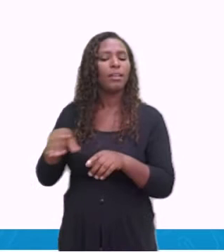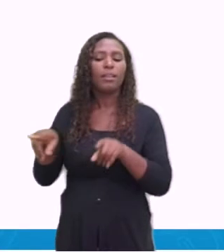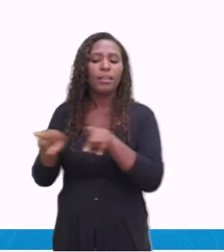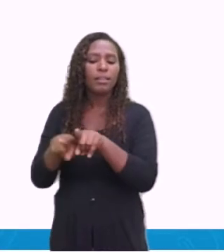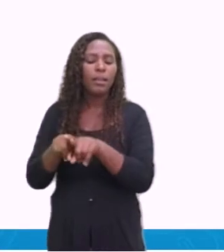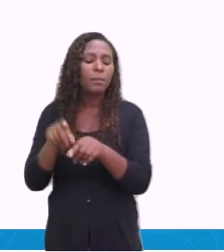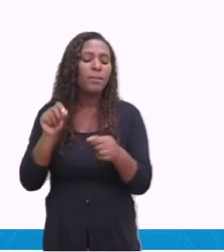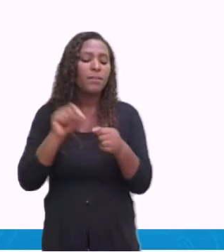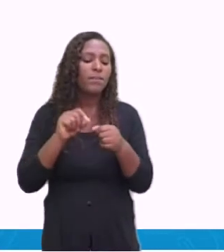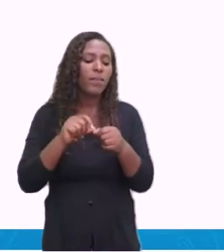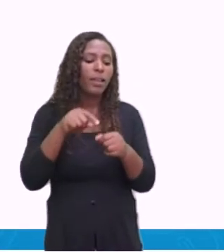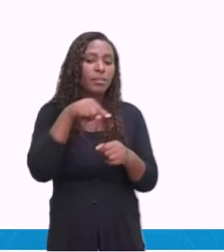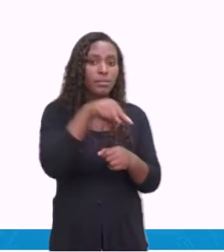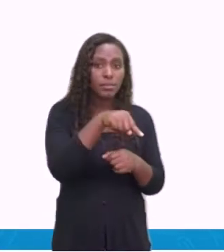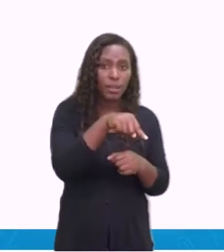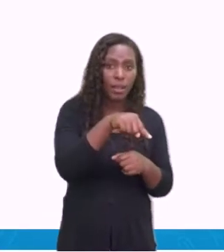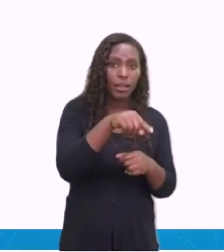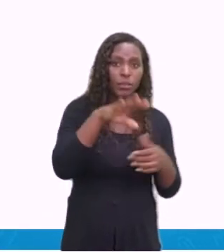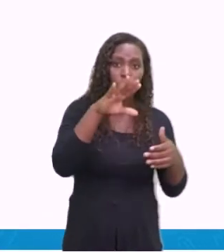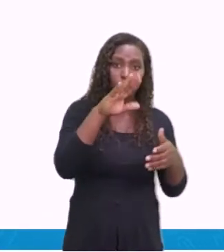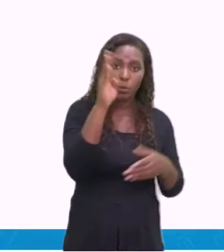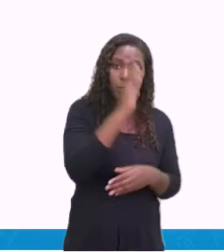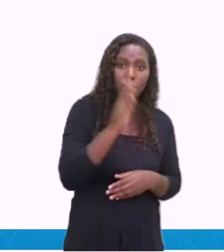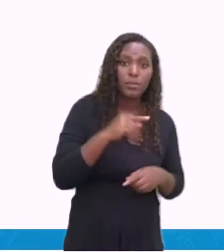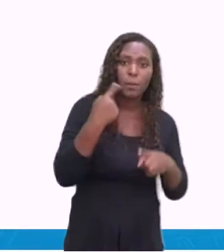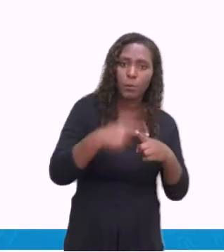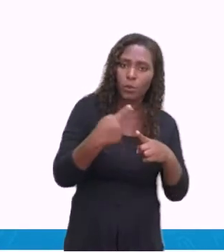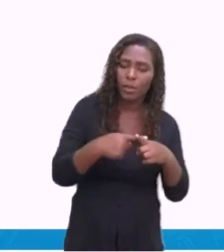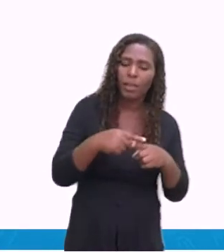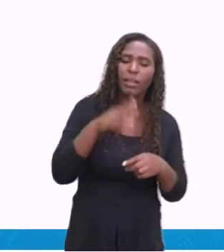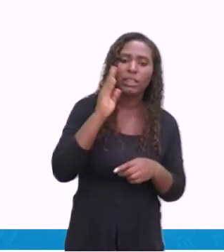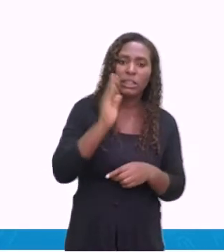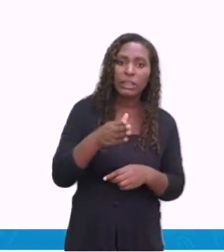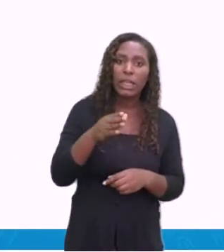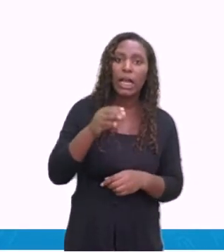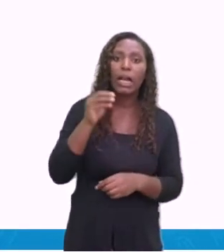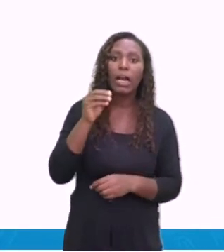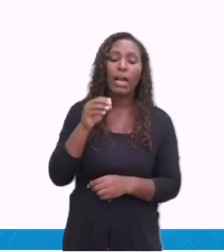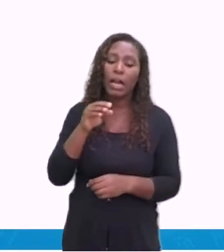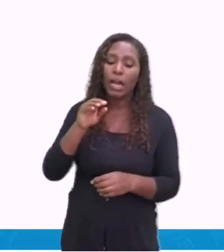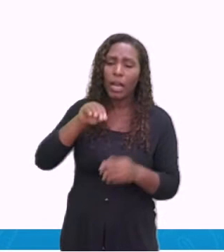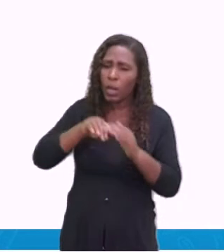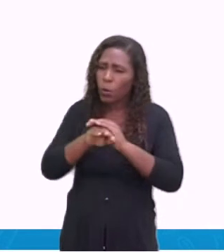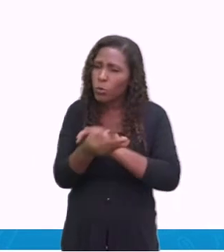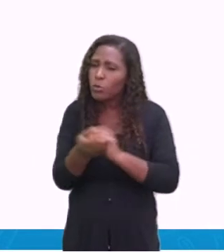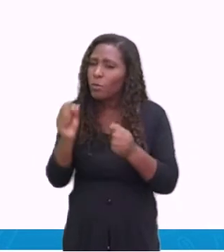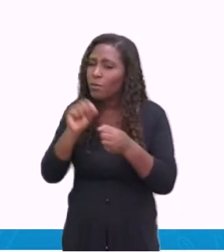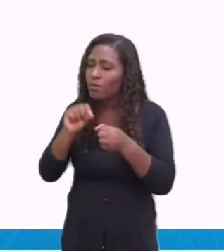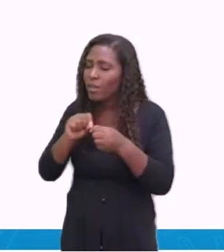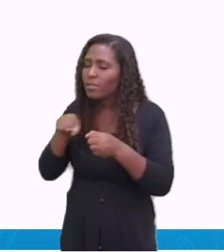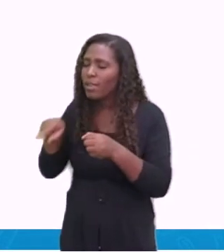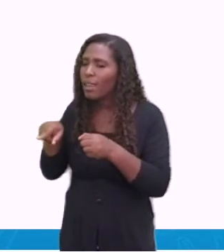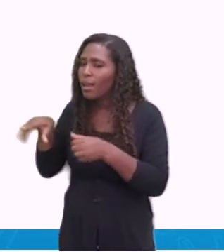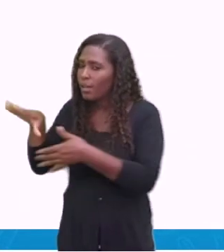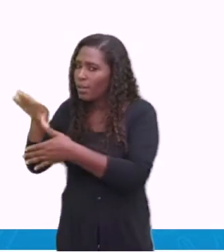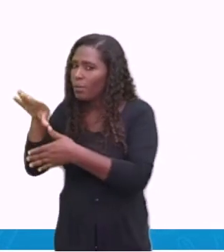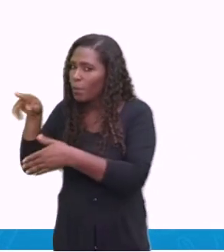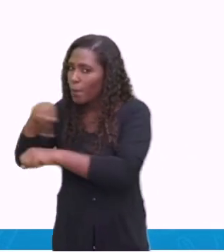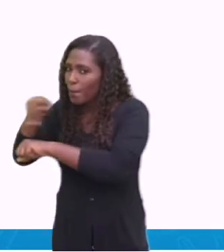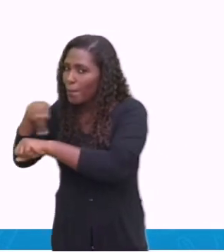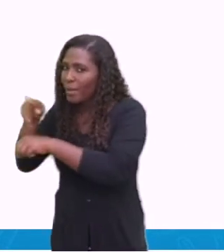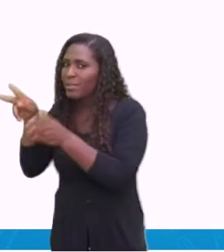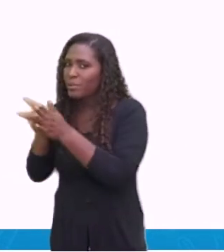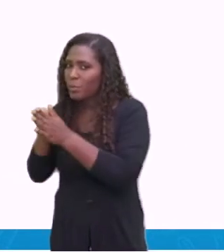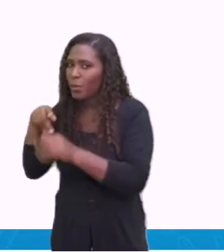experiências portuguesas de plantio do cultivo da cana-de-açúcar era em razão da grande procura e